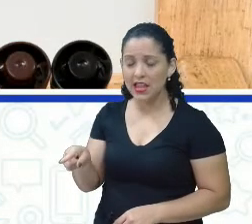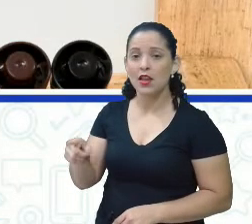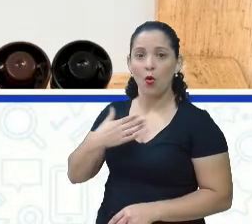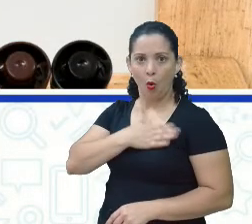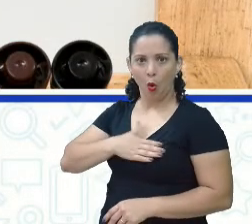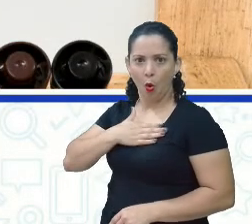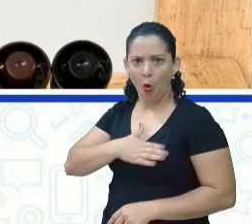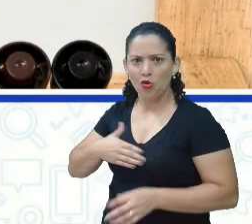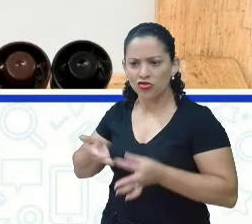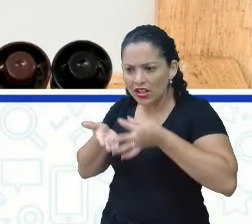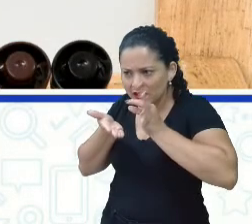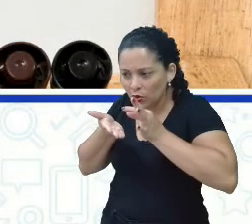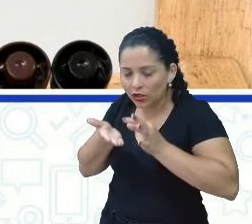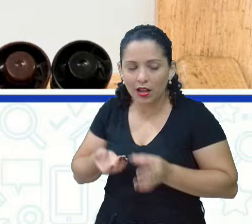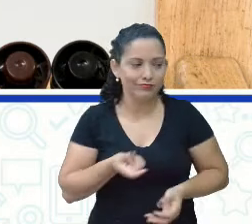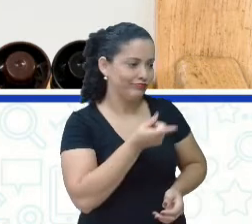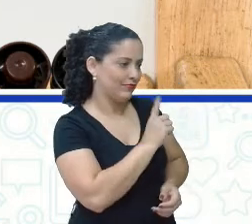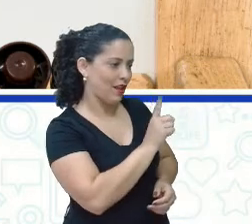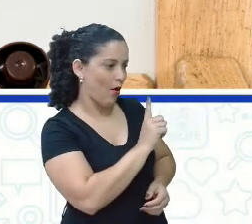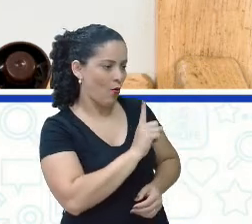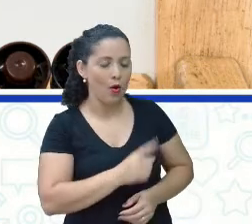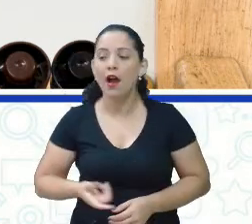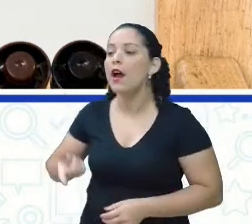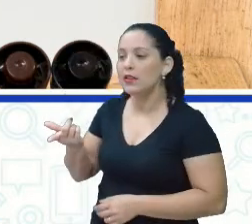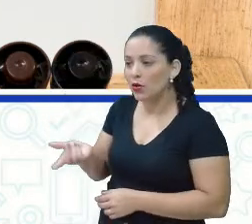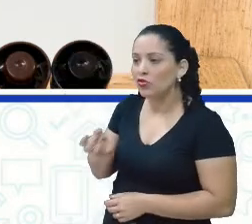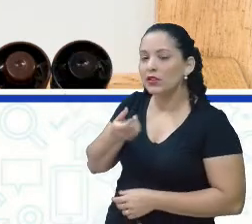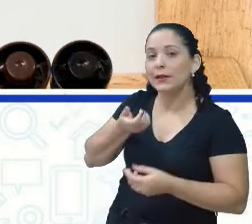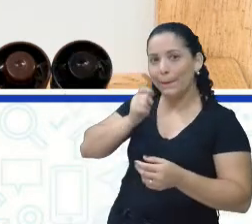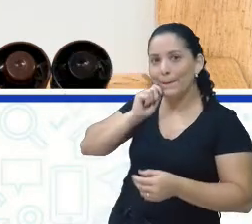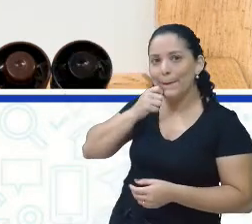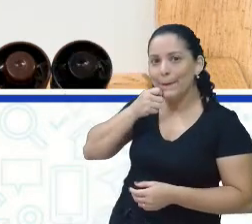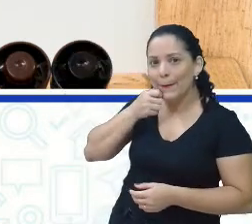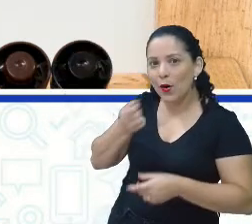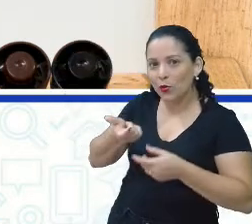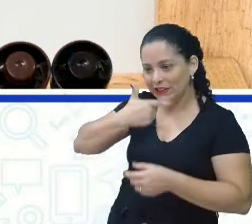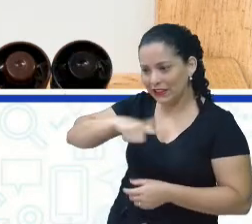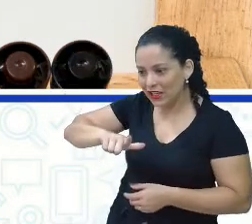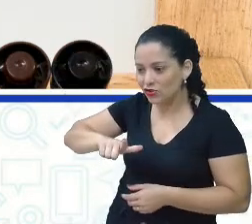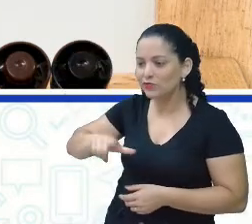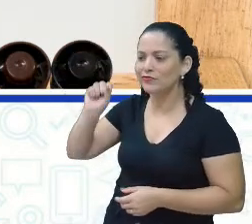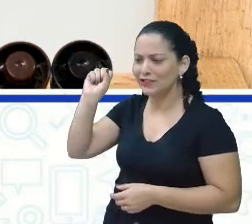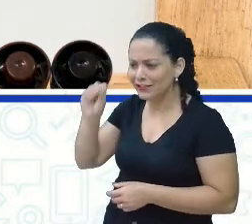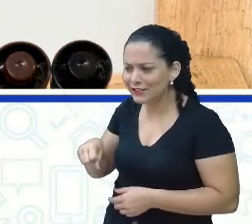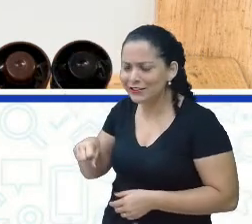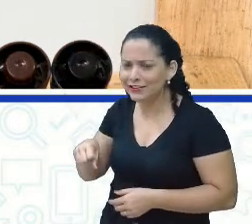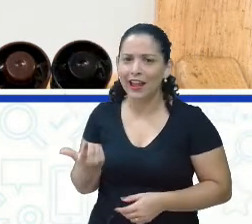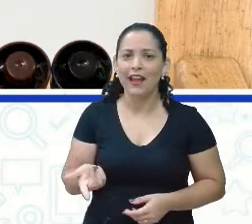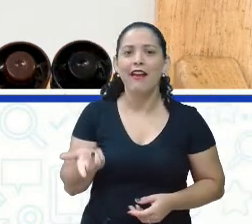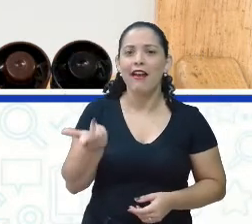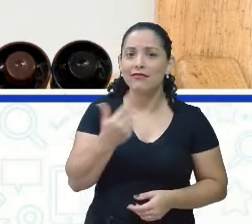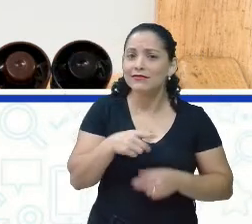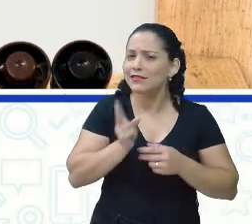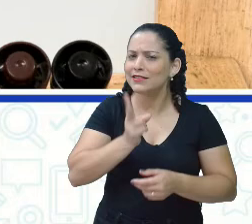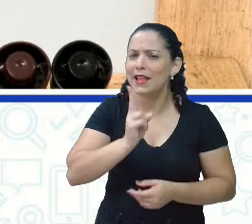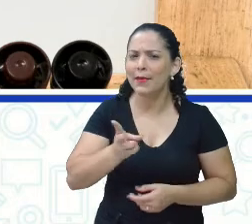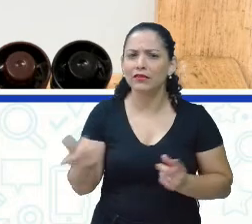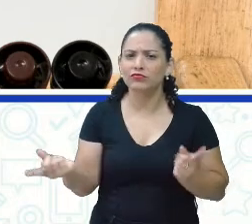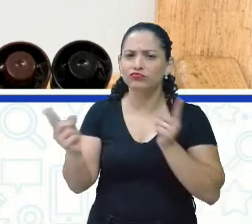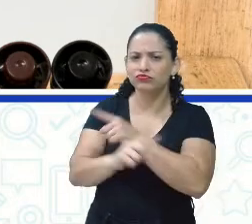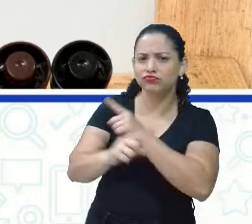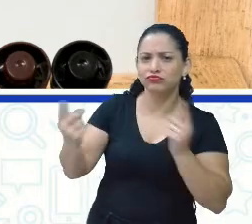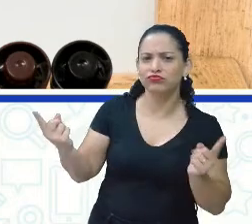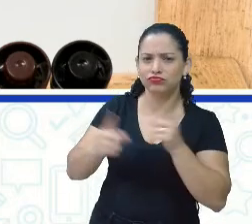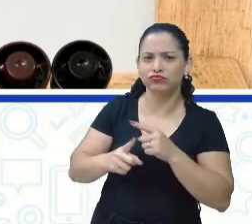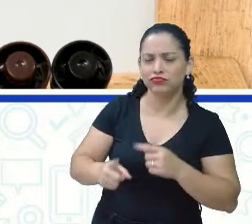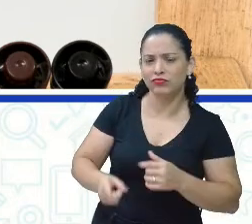pão de queijo? Sim. Seu nome é Joana? Não. Yes, no questions é assim, ó. Um fala, outro responde, monossilábico, só